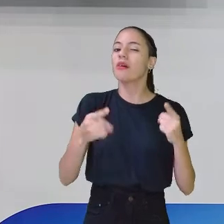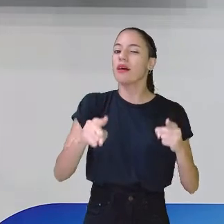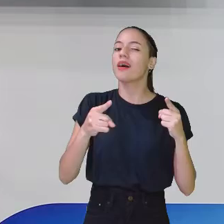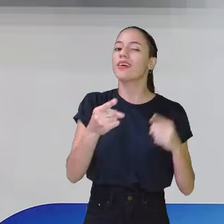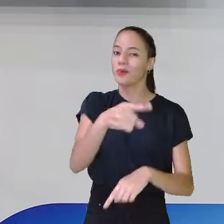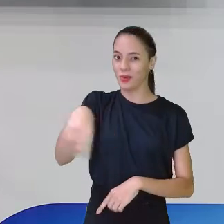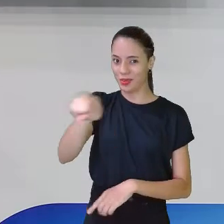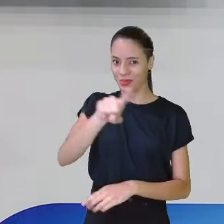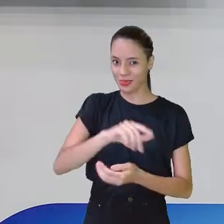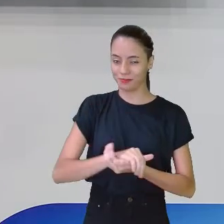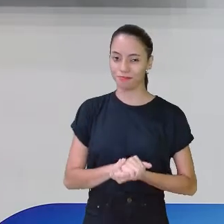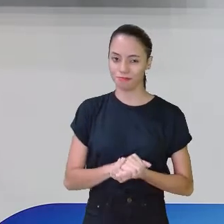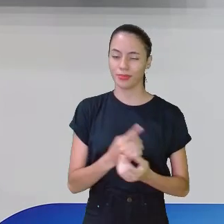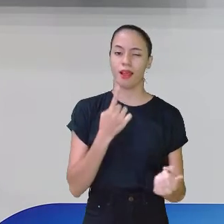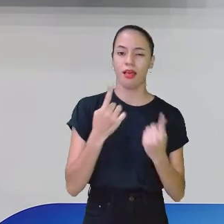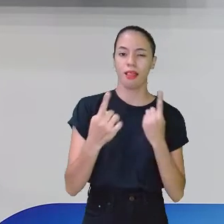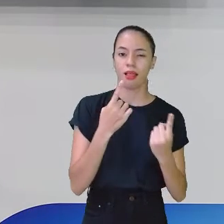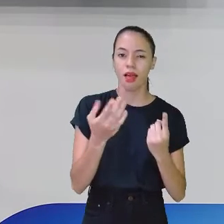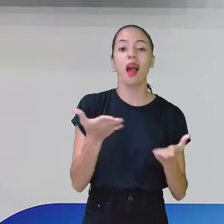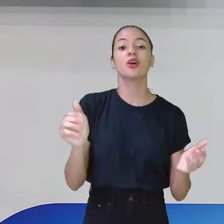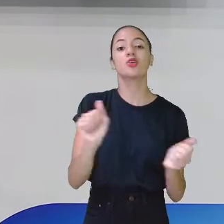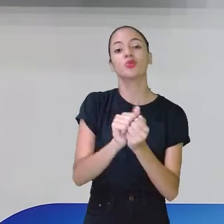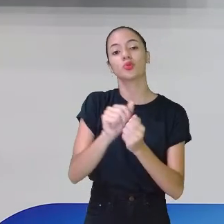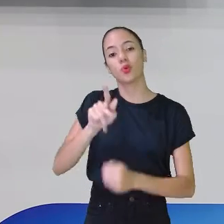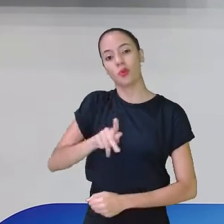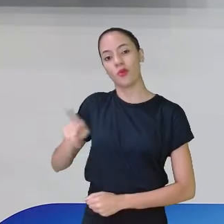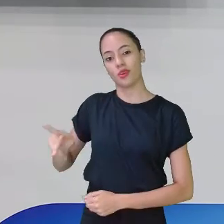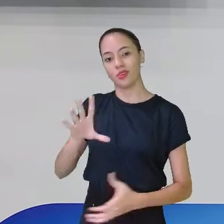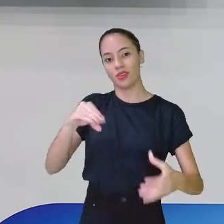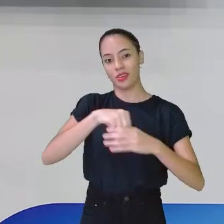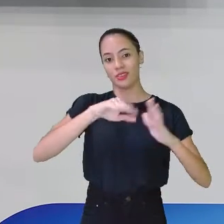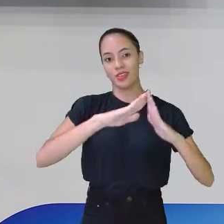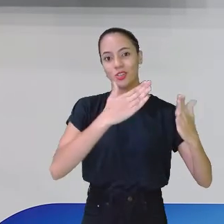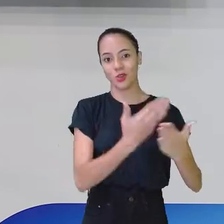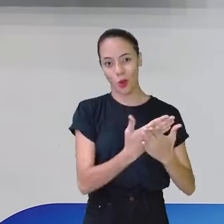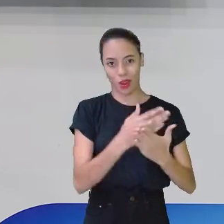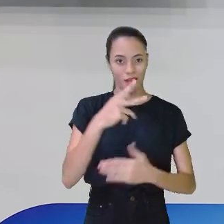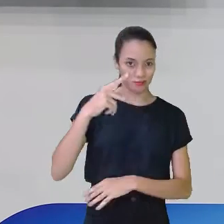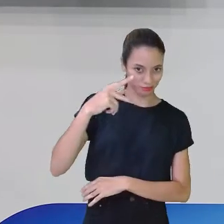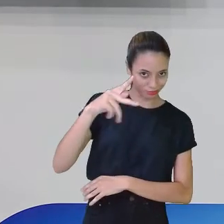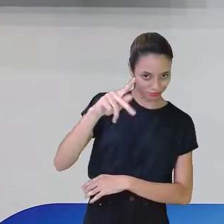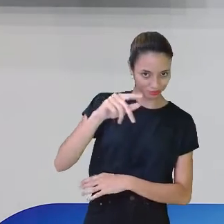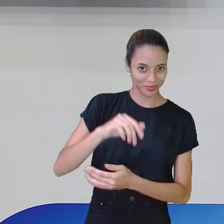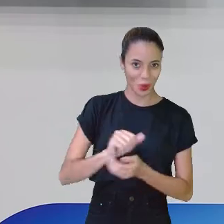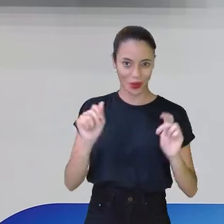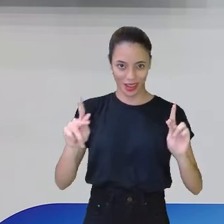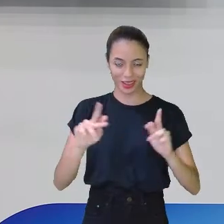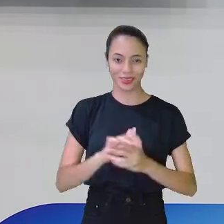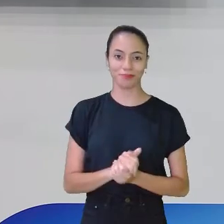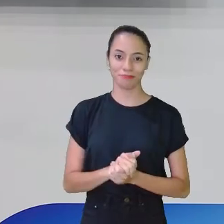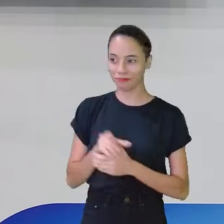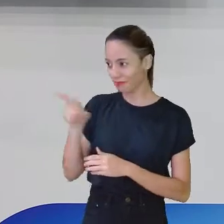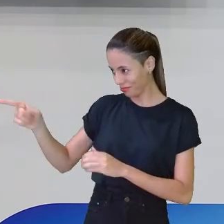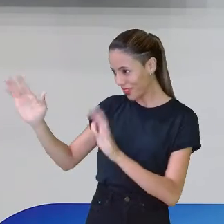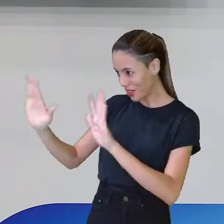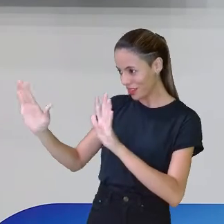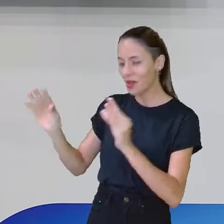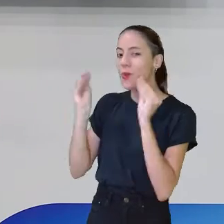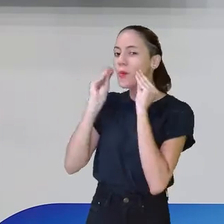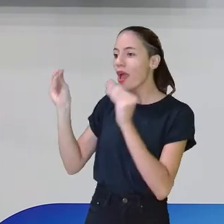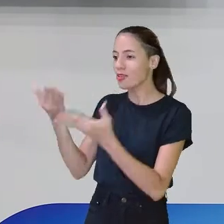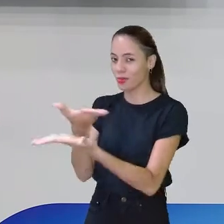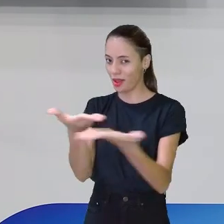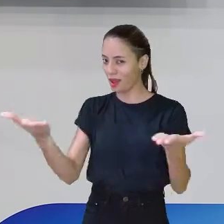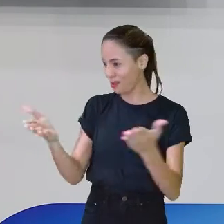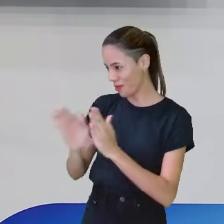provocação para vocês. Dialogarem aí com seus professores na escola de origem de vocês, tá certo? Então se despeça aí, mande um beijo pro